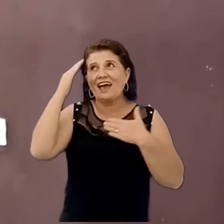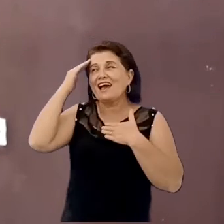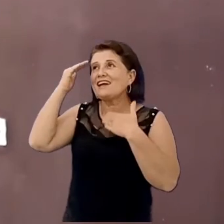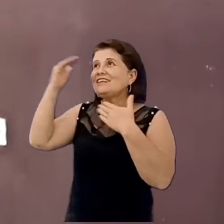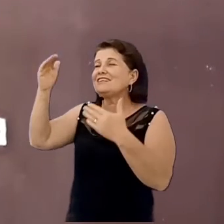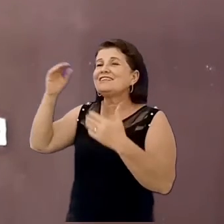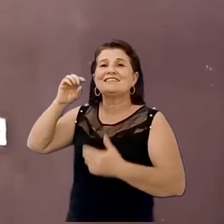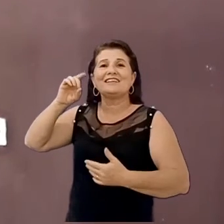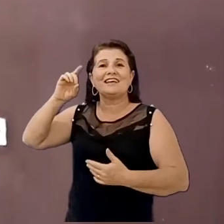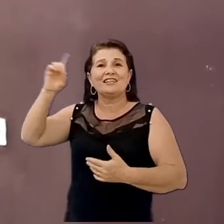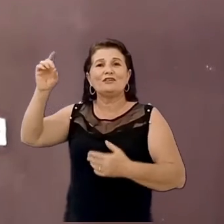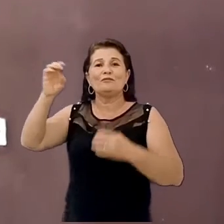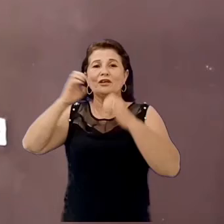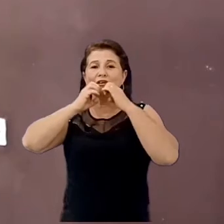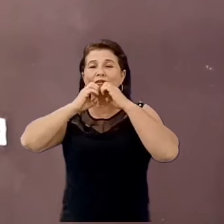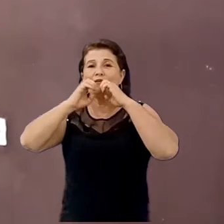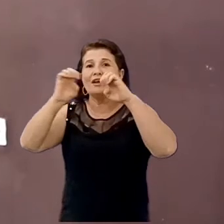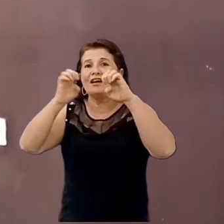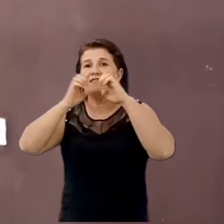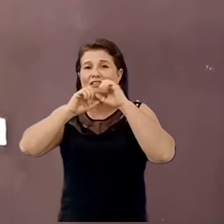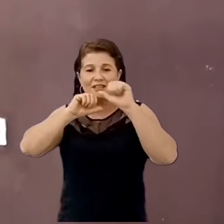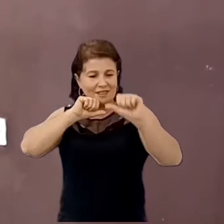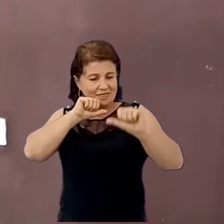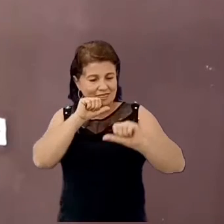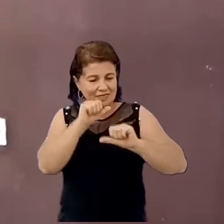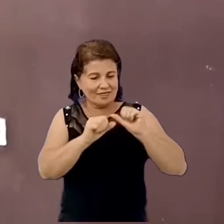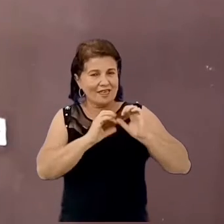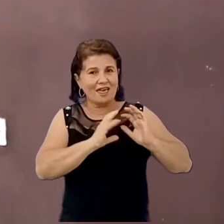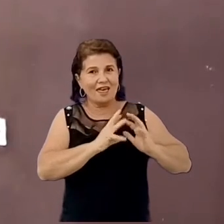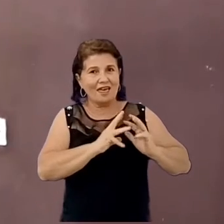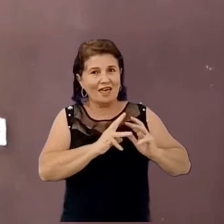Deus, porque o Evangelho tem transformado a vida de vocês.